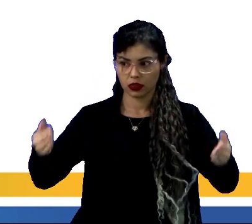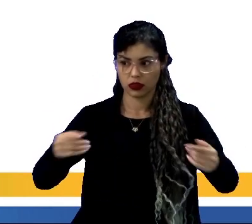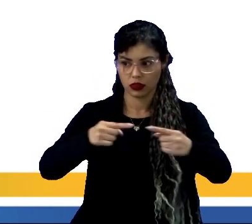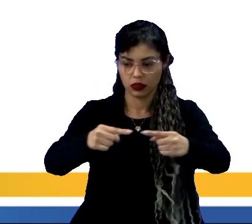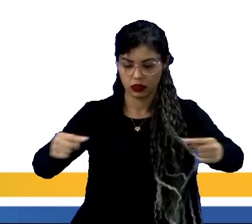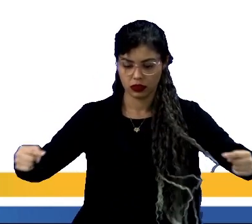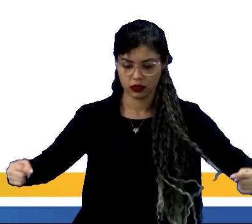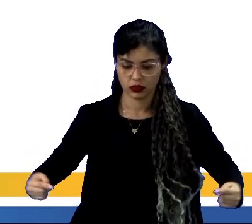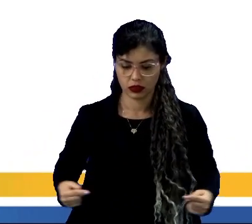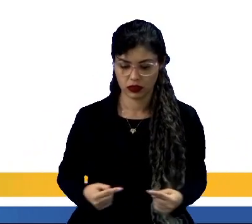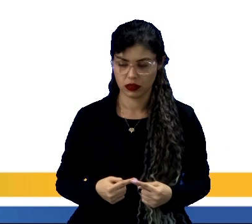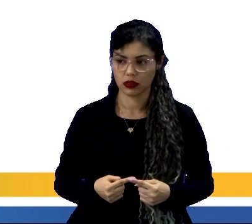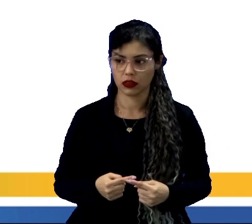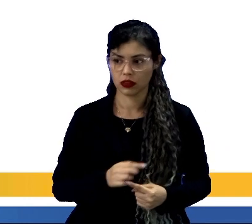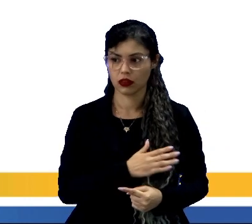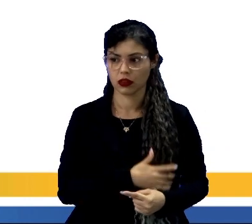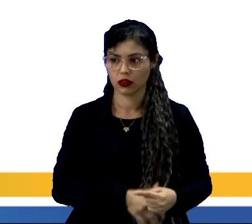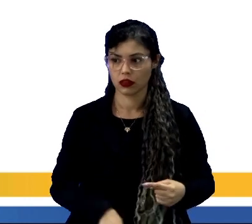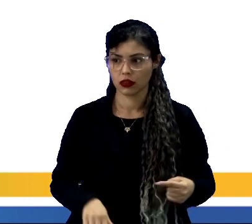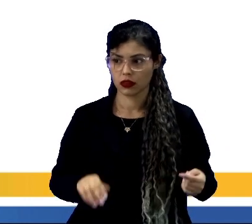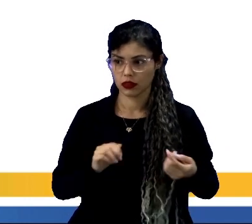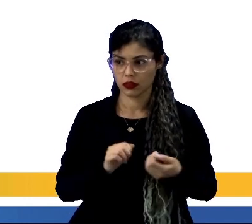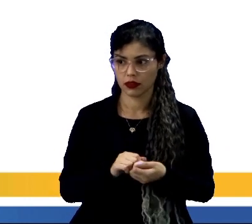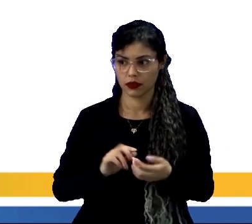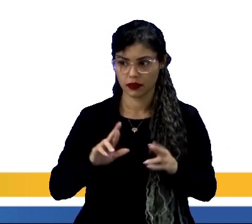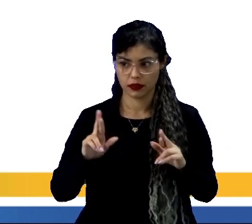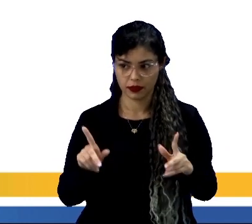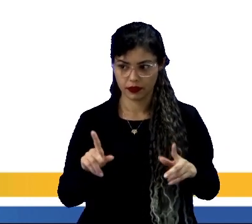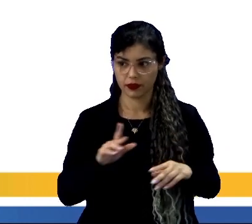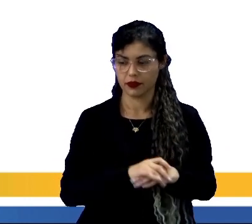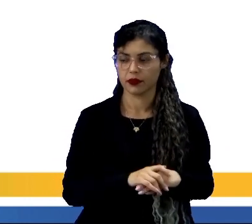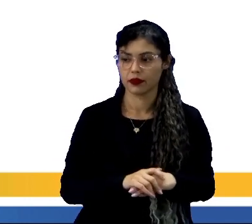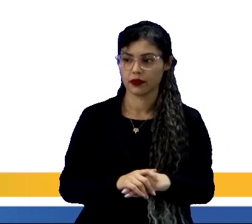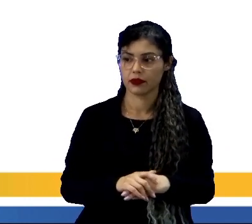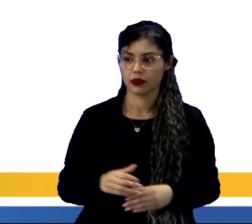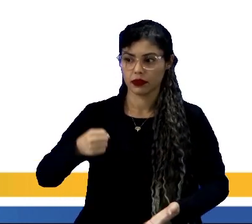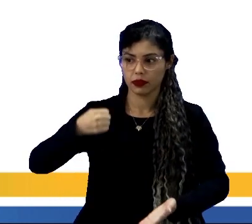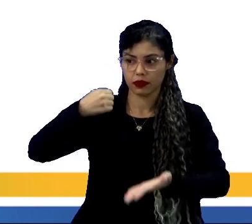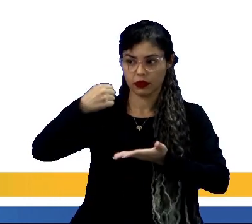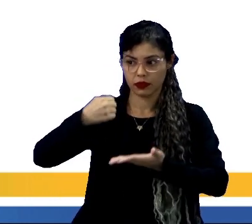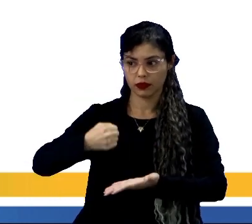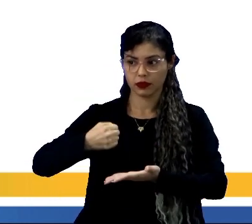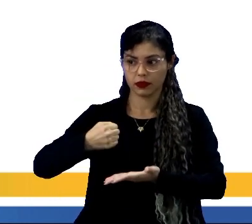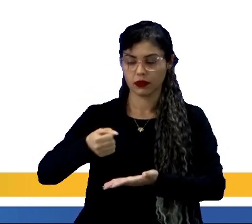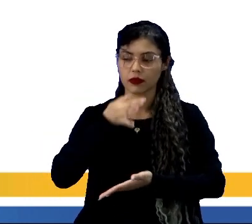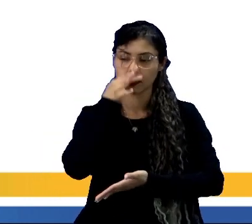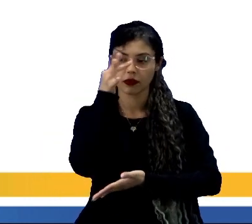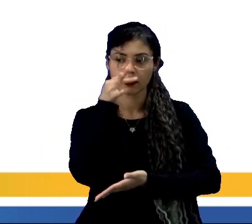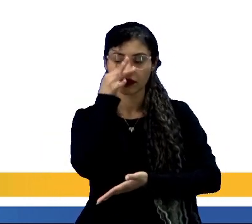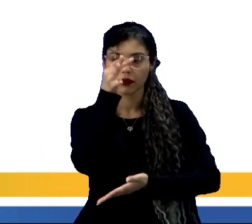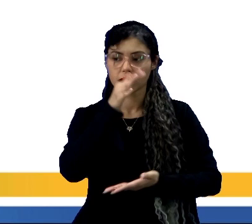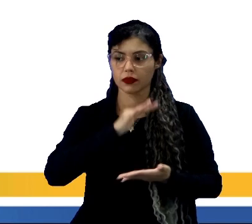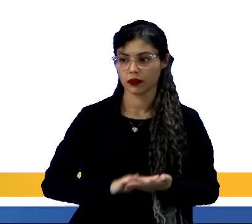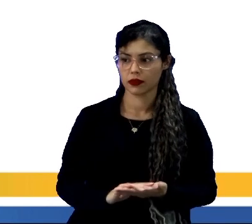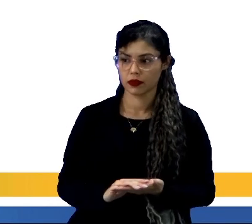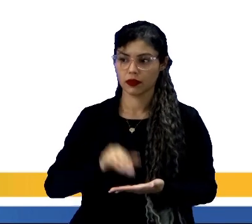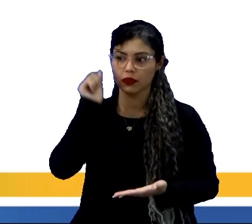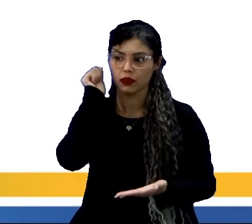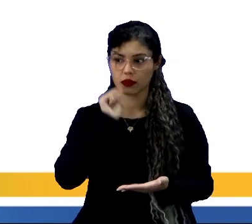Mesa redonda para centro da sala. Olha só como é diferente, né? 3. Jarra ou vaso de